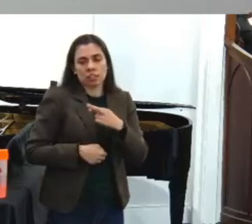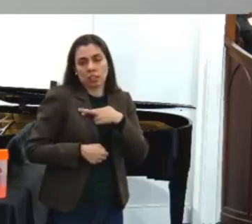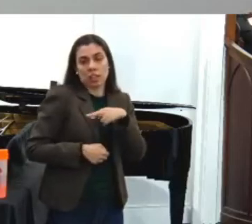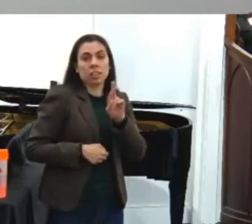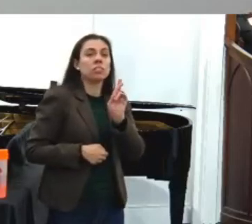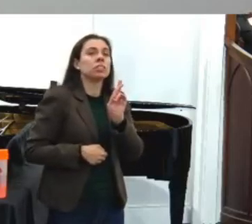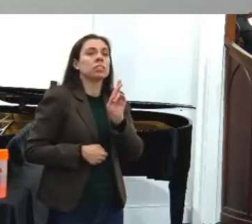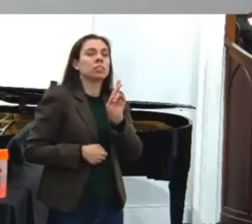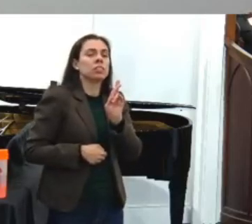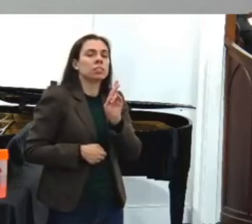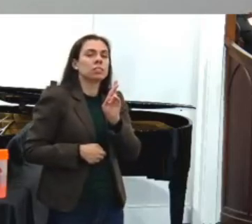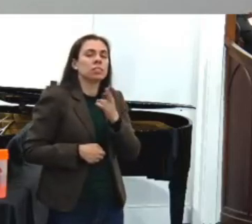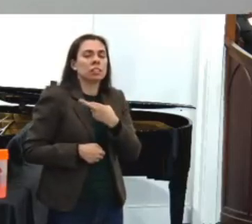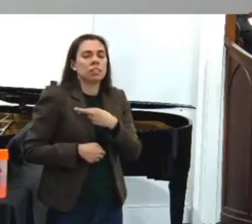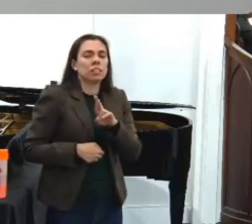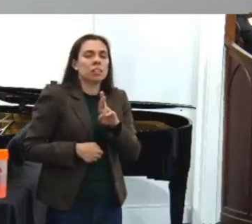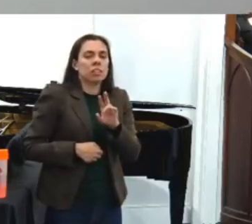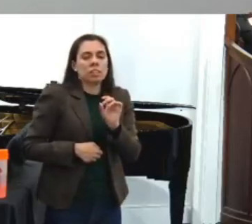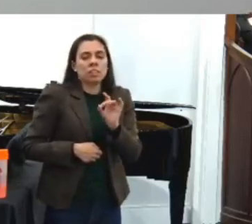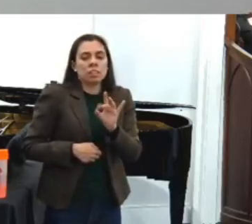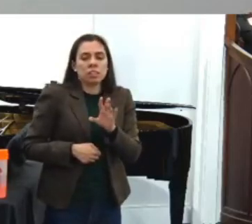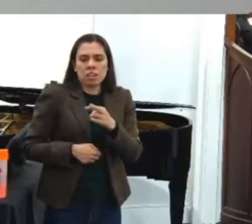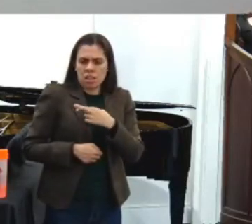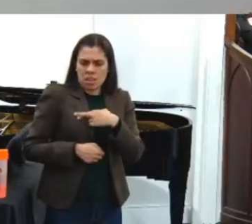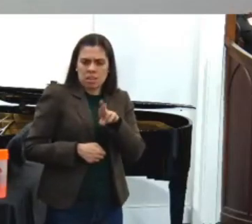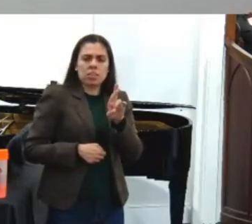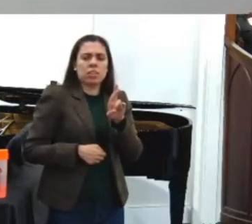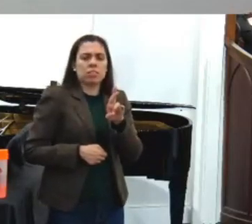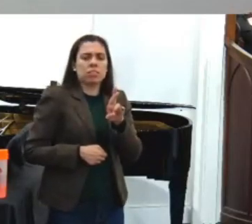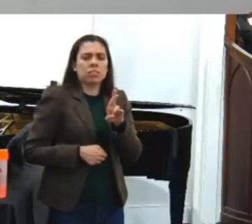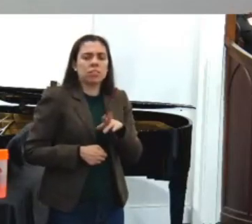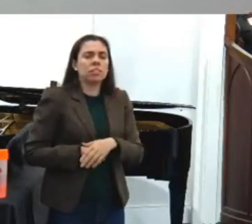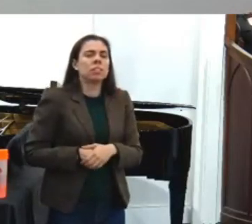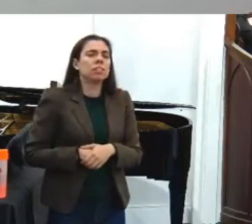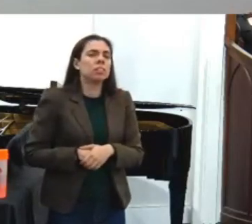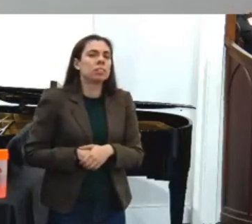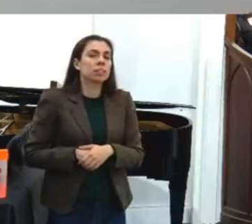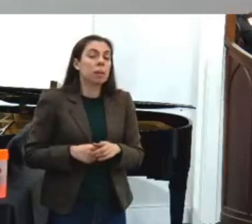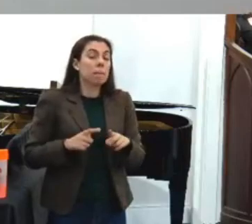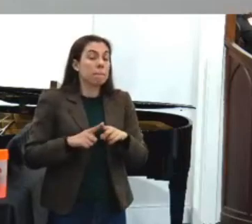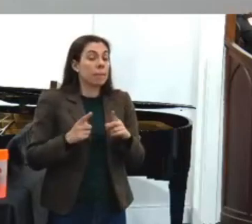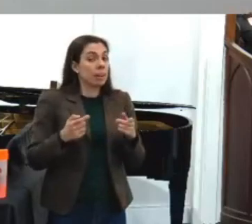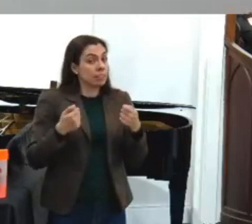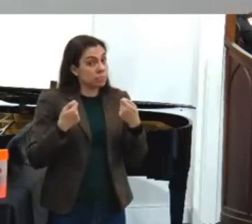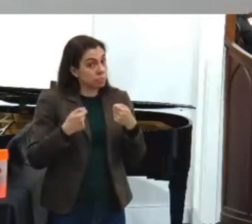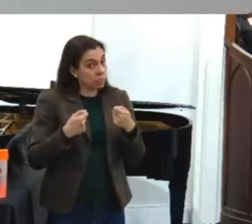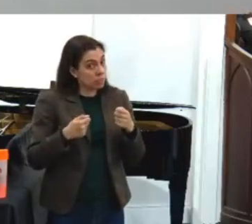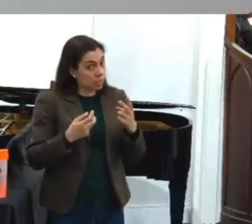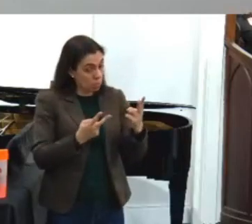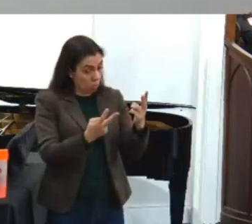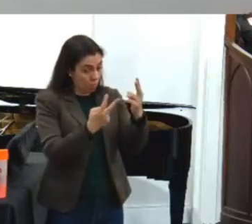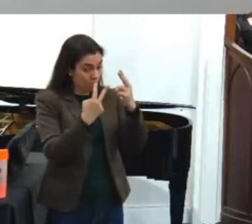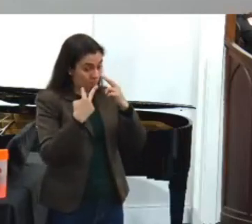Mas nós precisamos constantemente confrontar o nosso próprio coração e avaliar